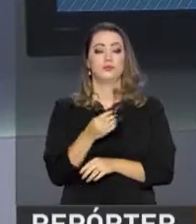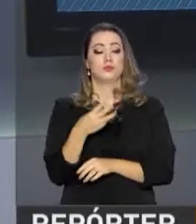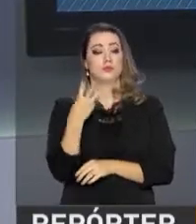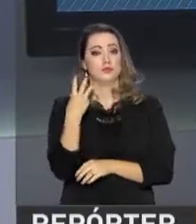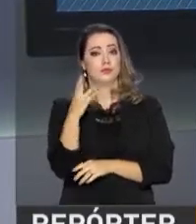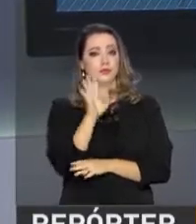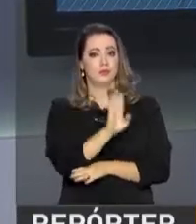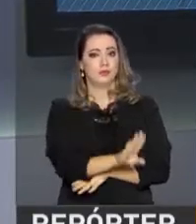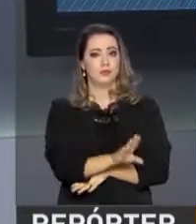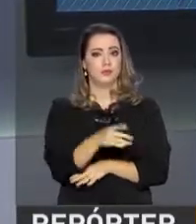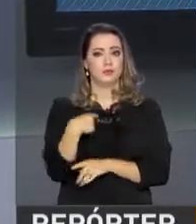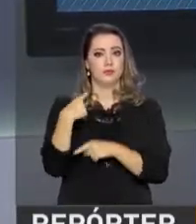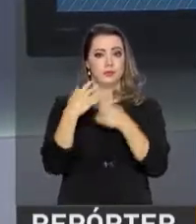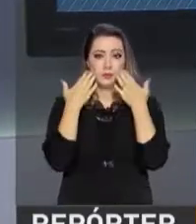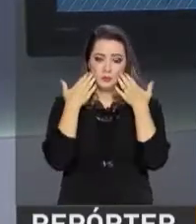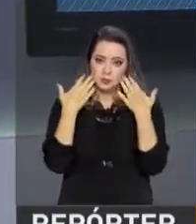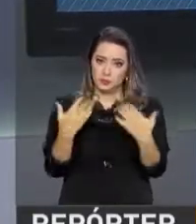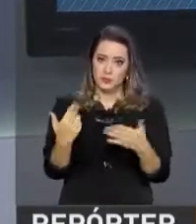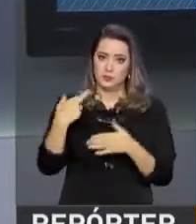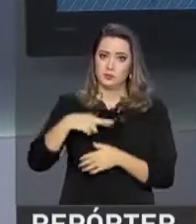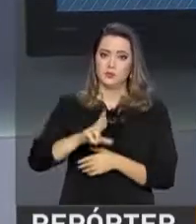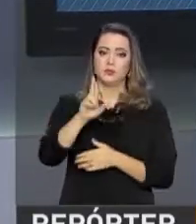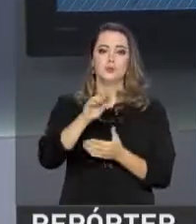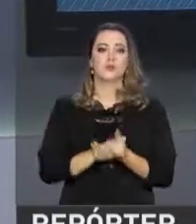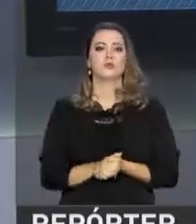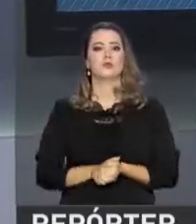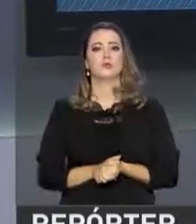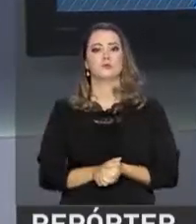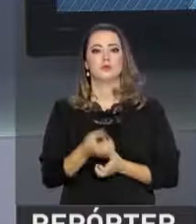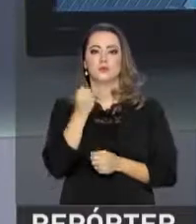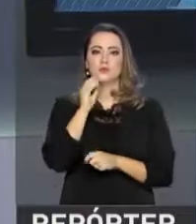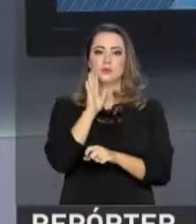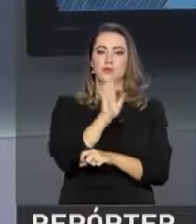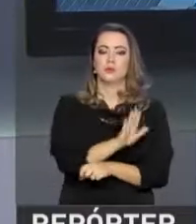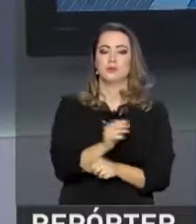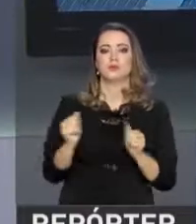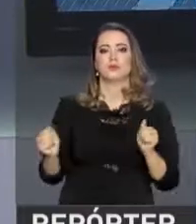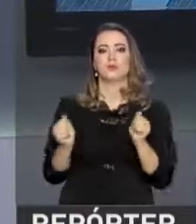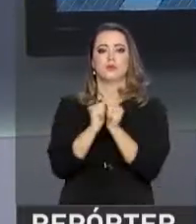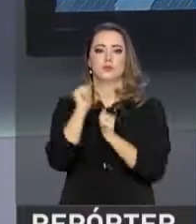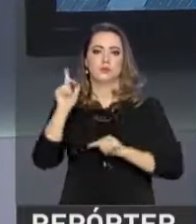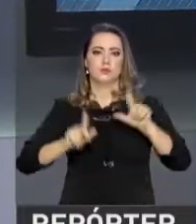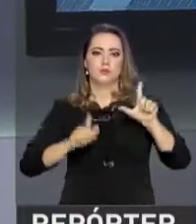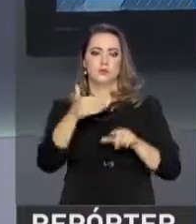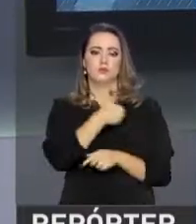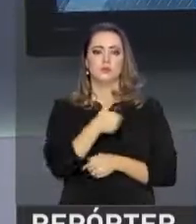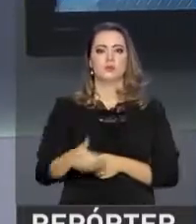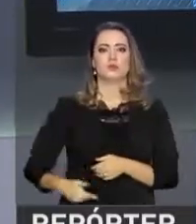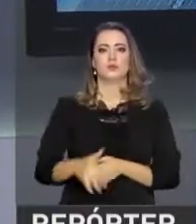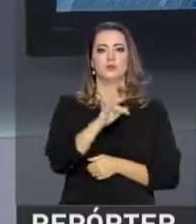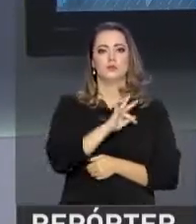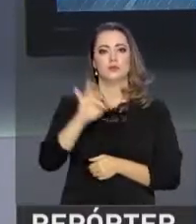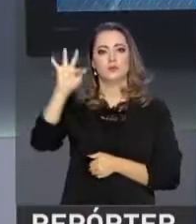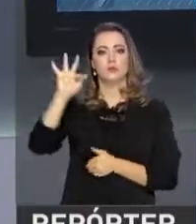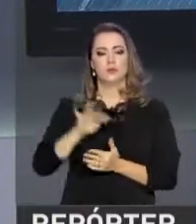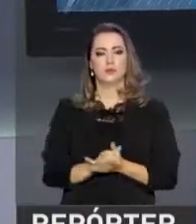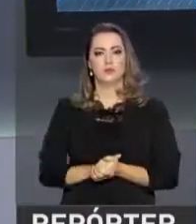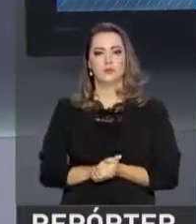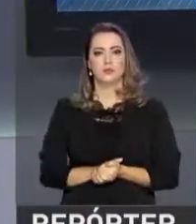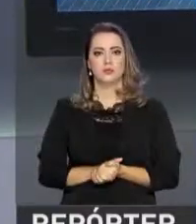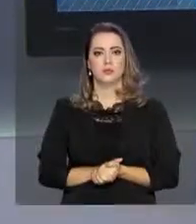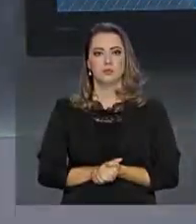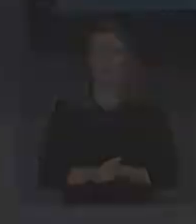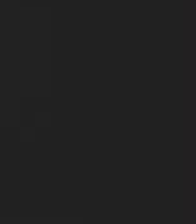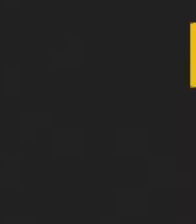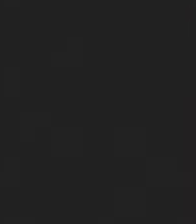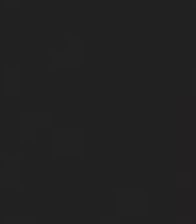voltamos às três da tarde na próxima edição do repórter nbr uma boa tarde pra você continue na nbr a tv do governo federal